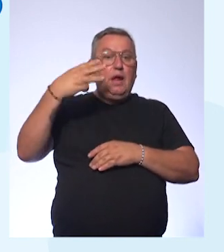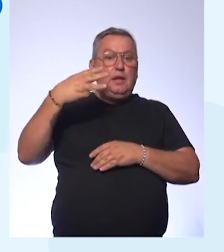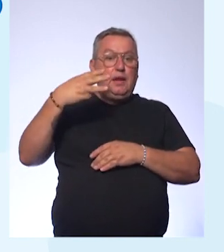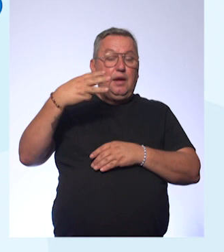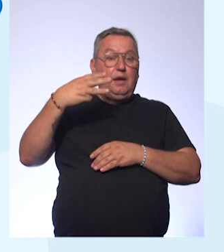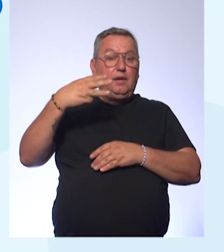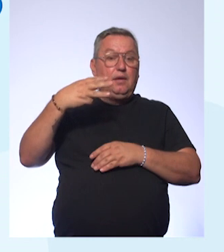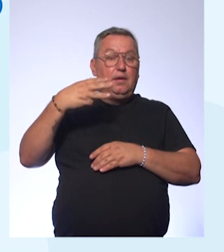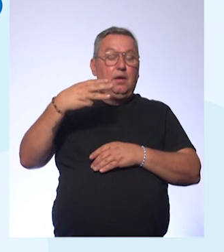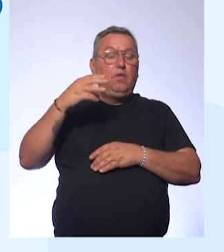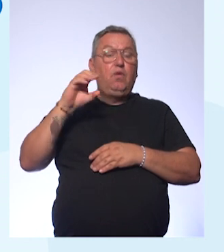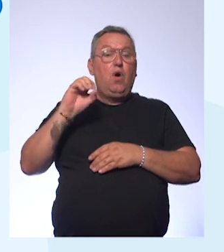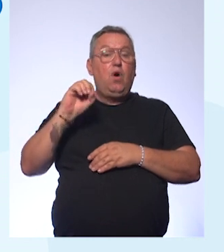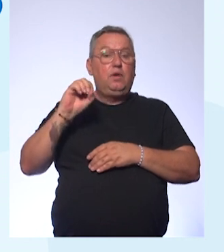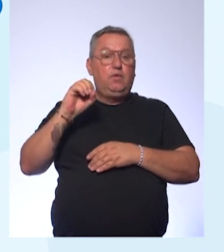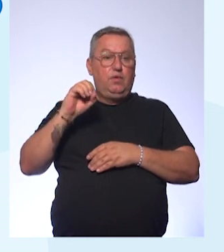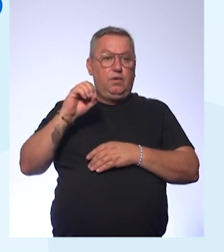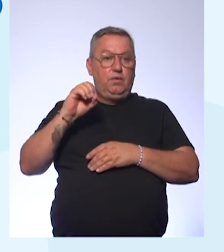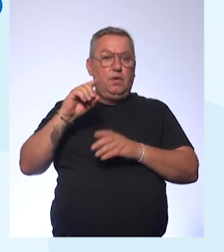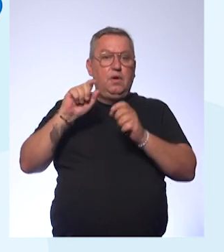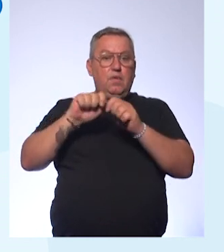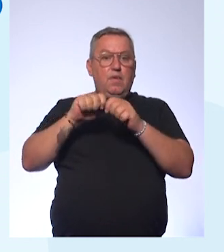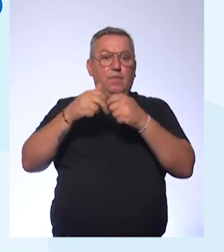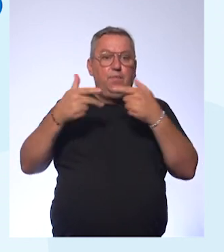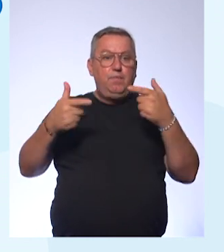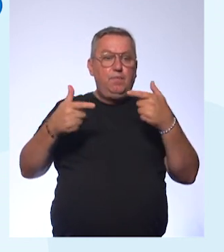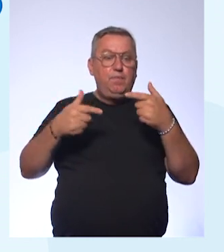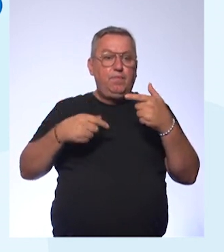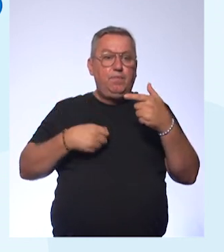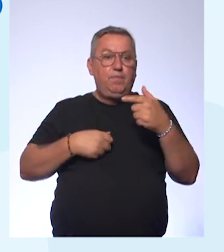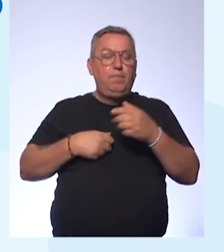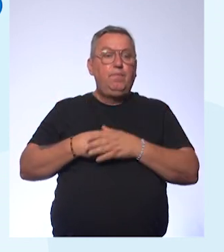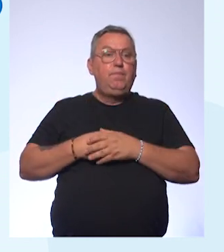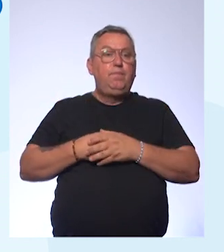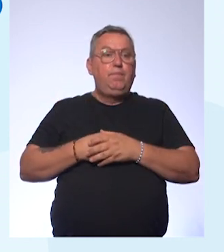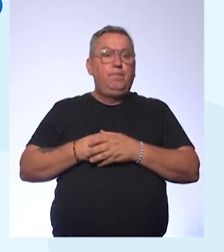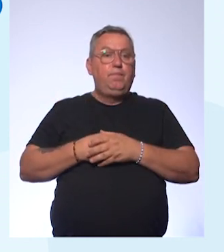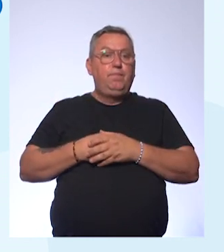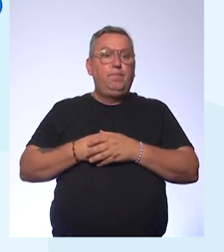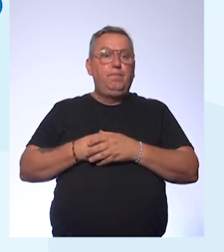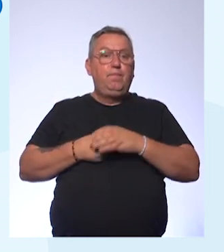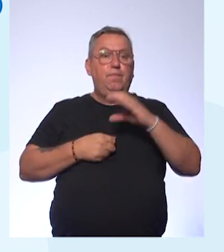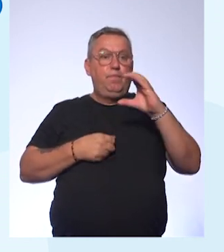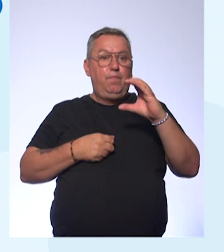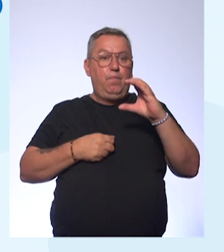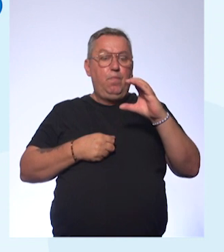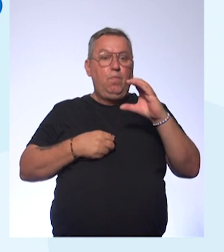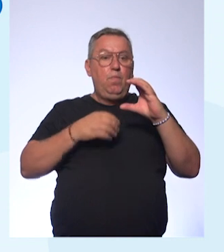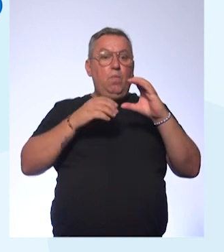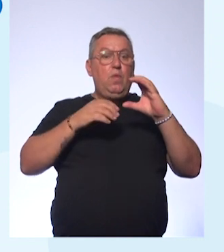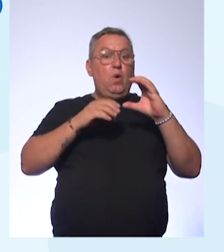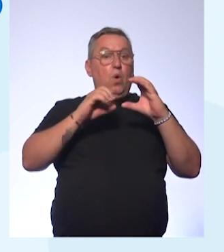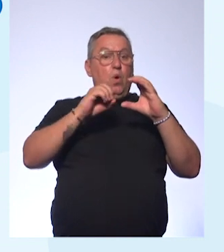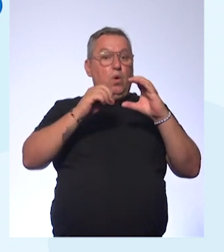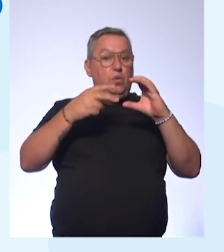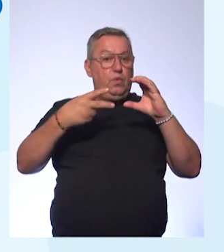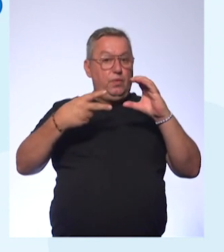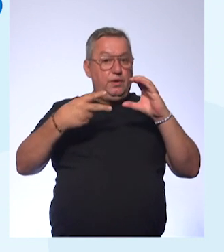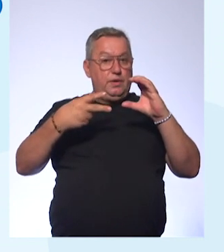de oxigênio, que produziram 2 moléculas de gás carbônico,